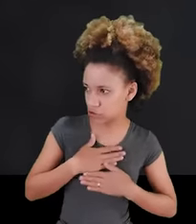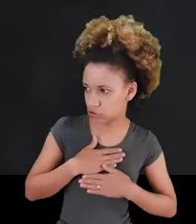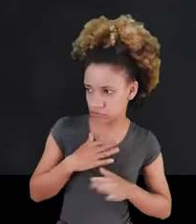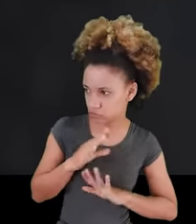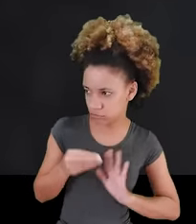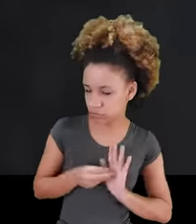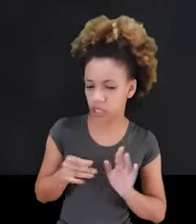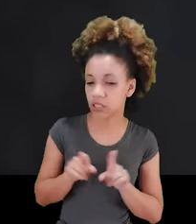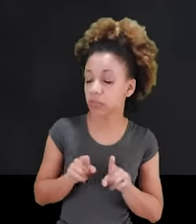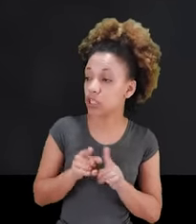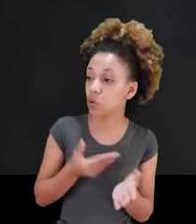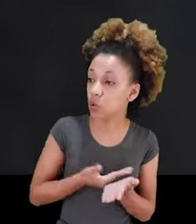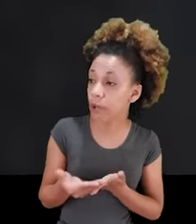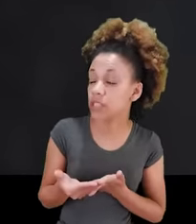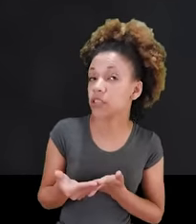problema é se isto, entretanto, começa